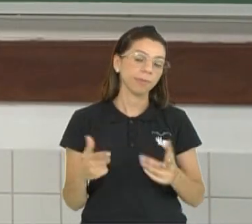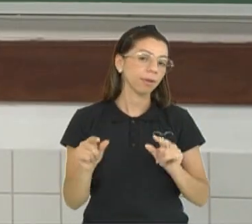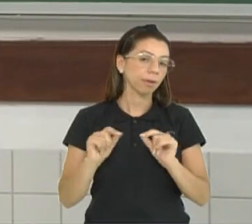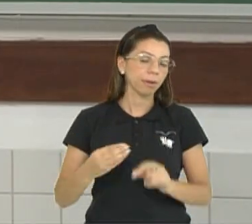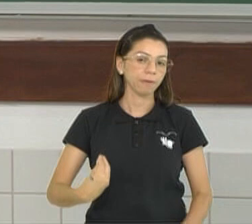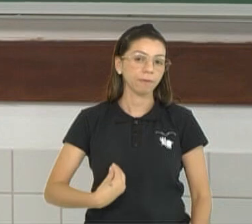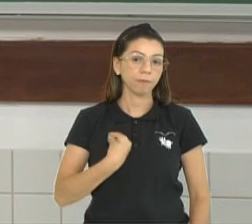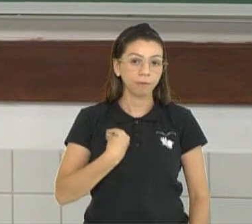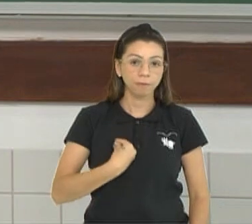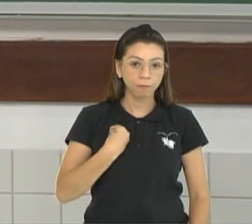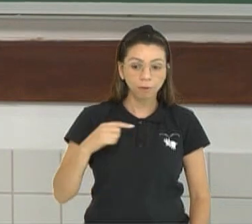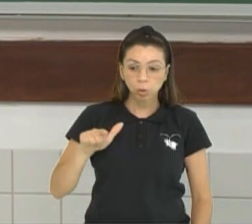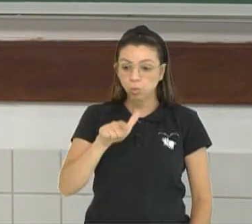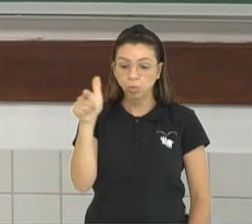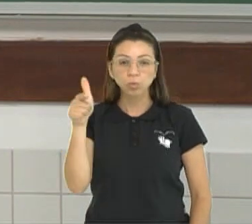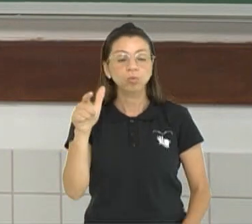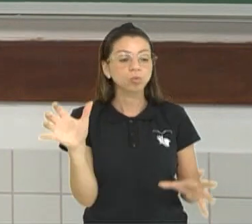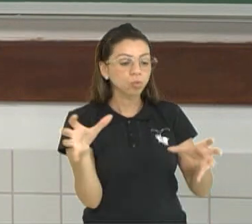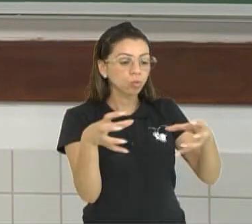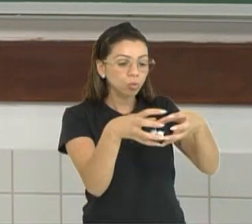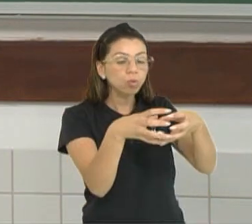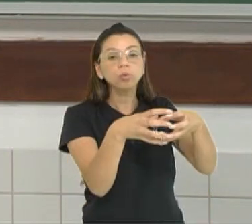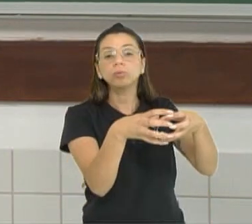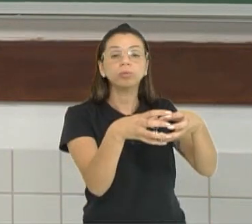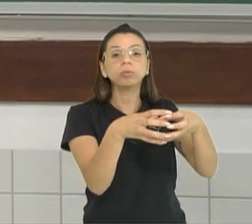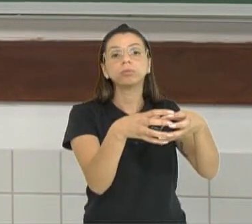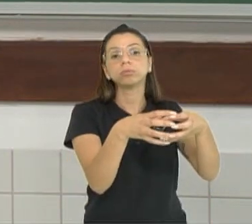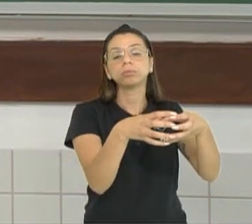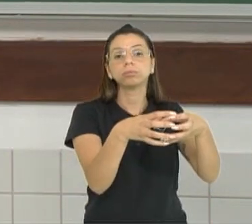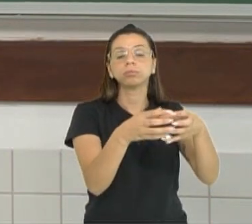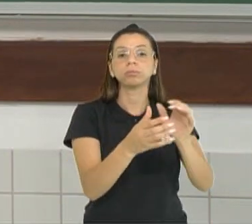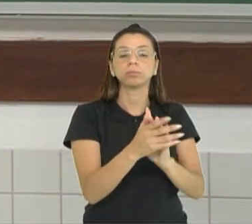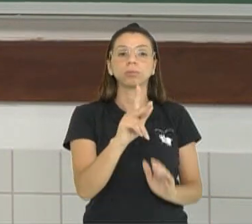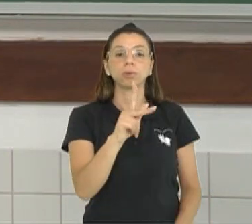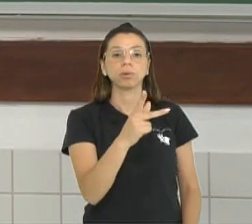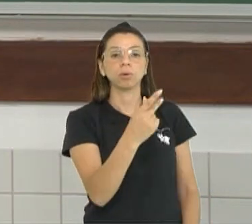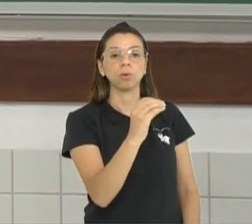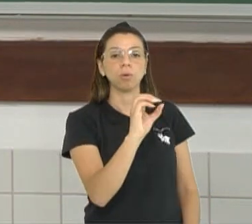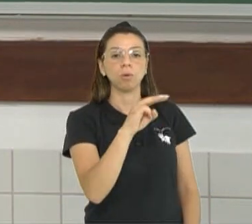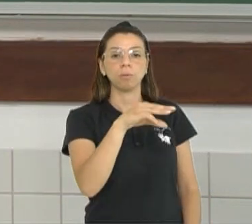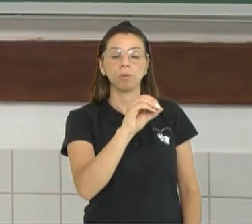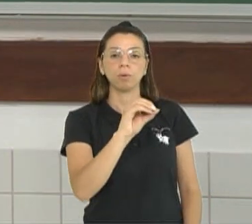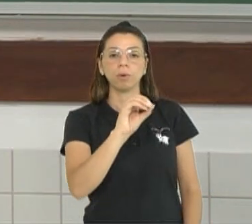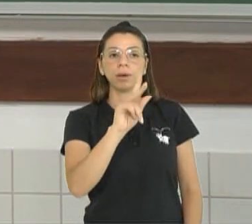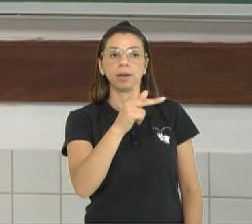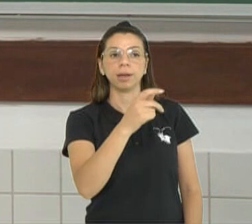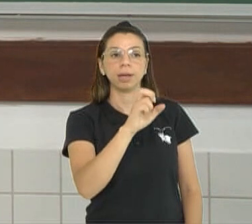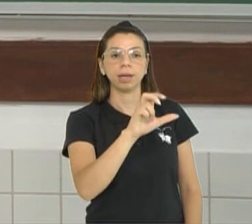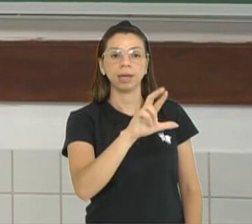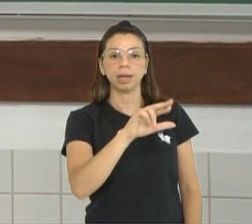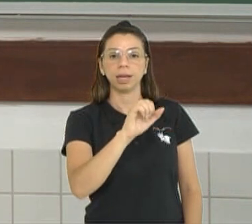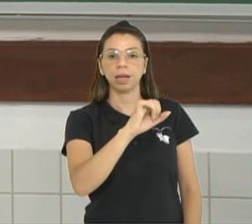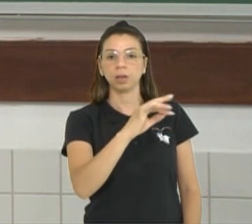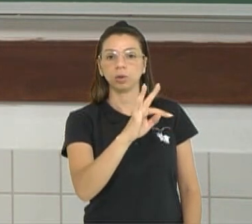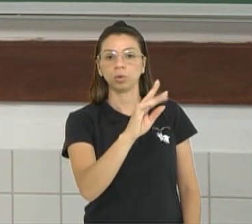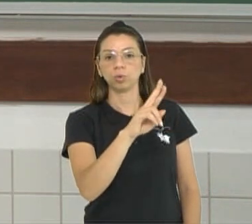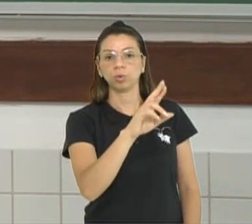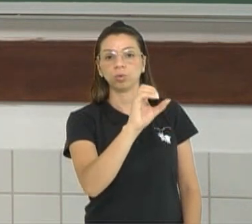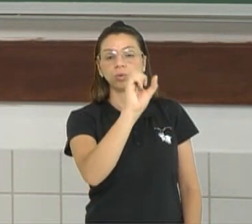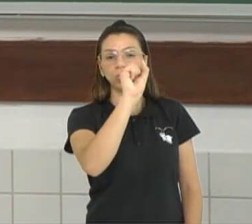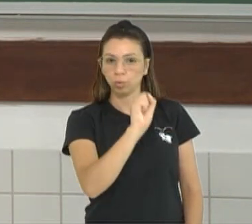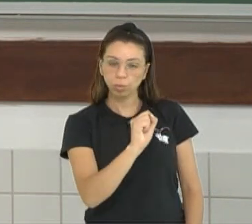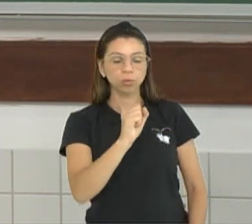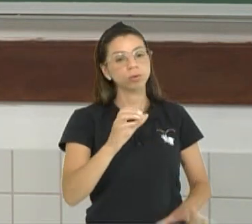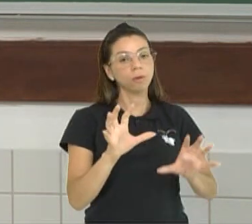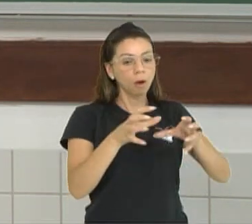com uma outra espécie que vai ser desenvolvida de Homo, que é o Homo erectus. Mas, em algum momento do processo